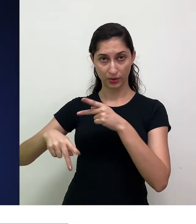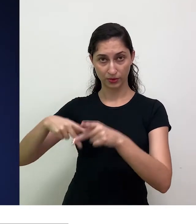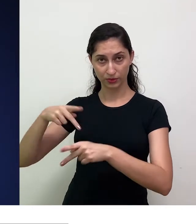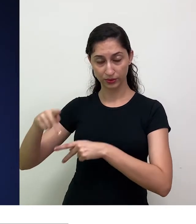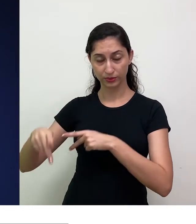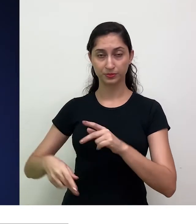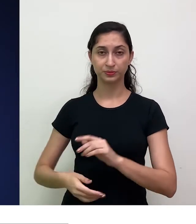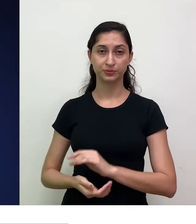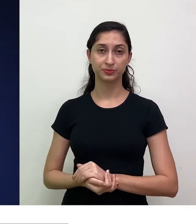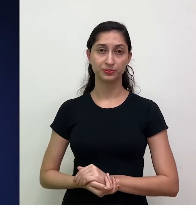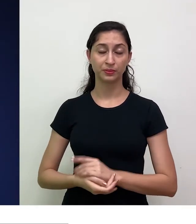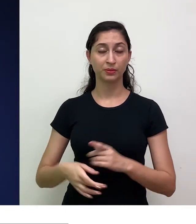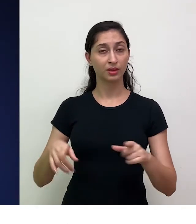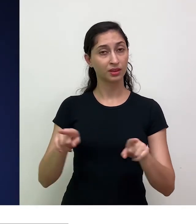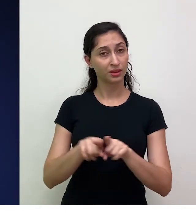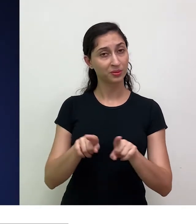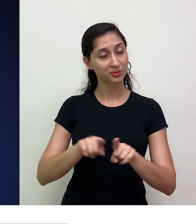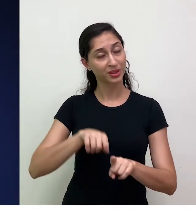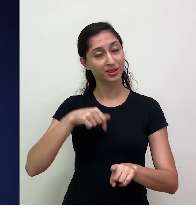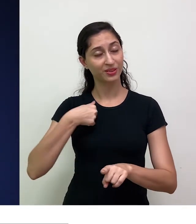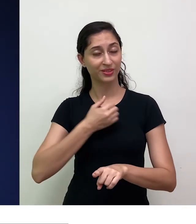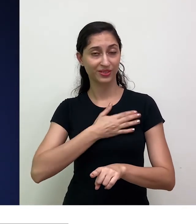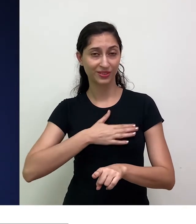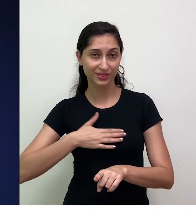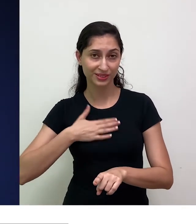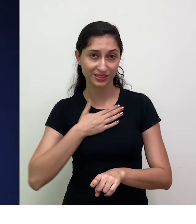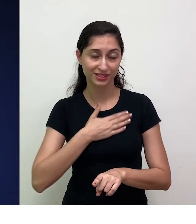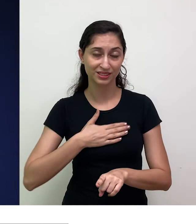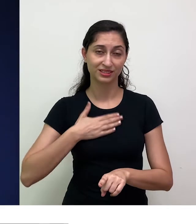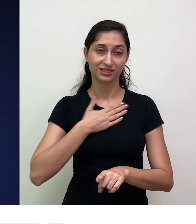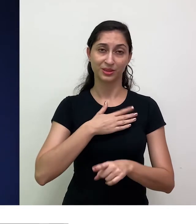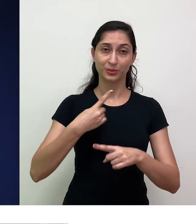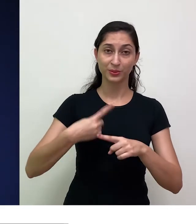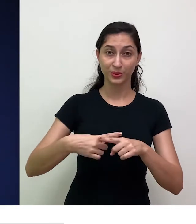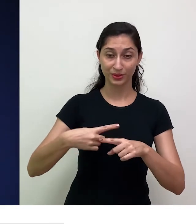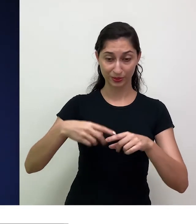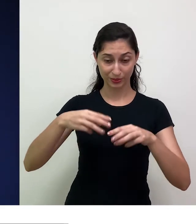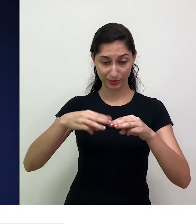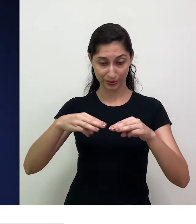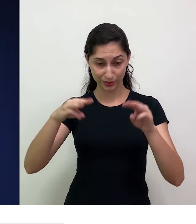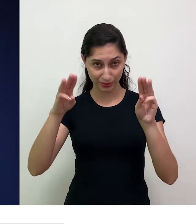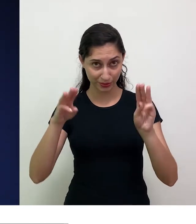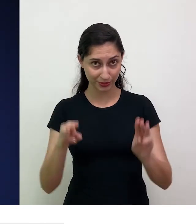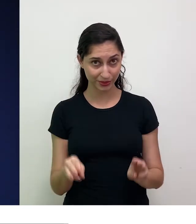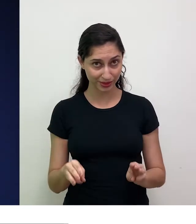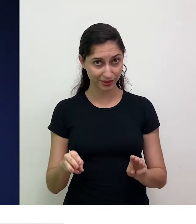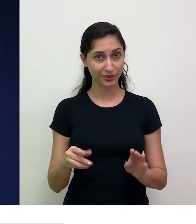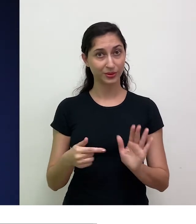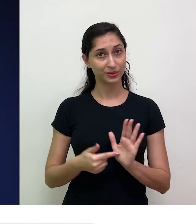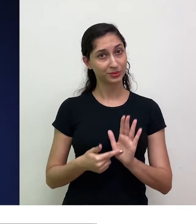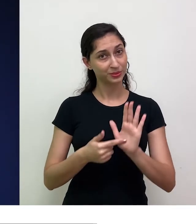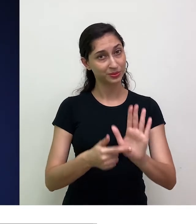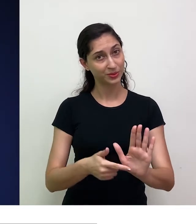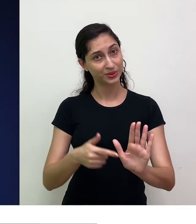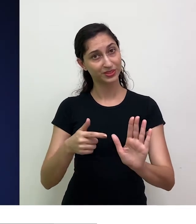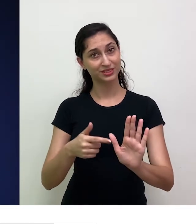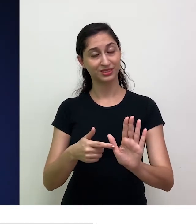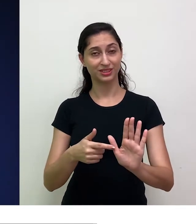E também, né? Gostei muito, né? Porque o museu está mostrando o